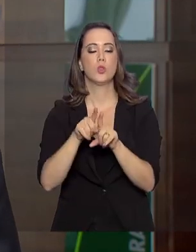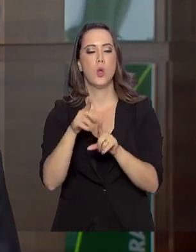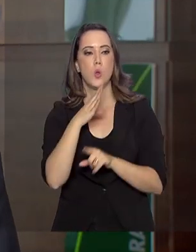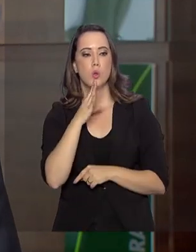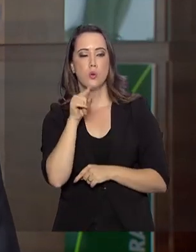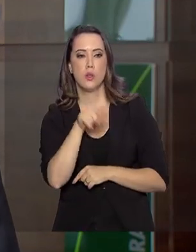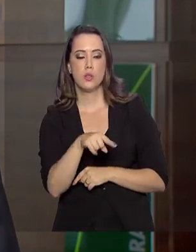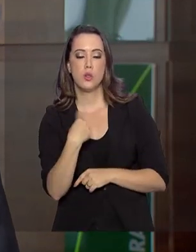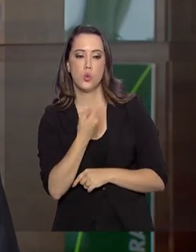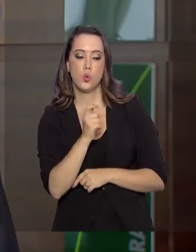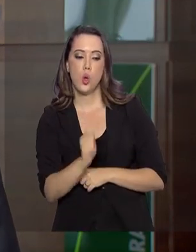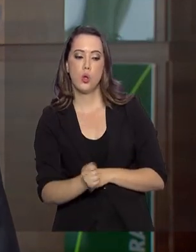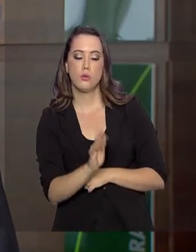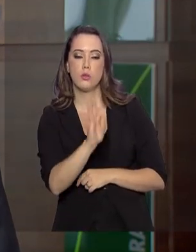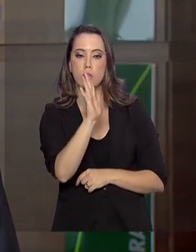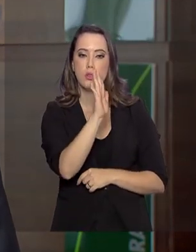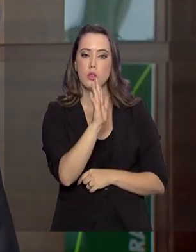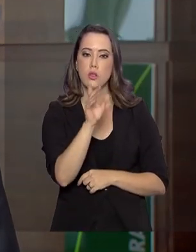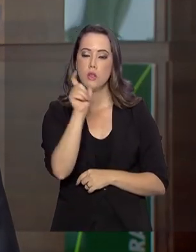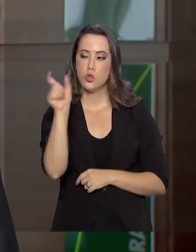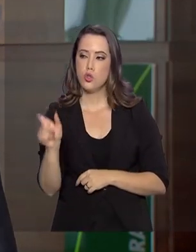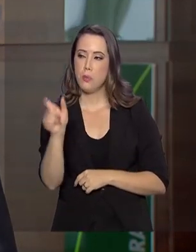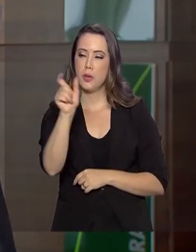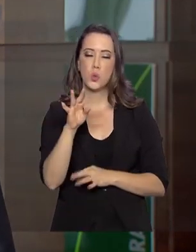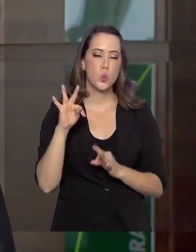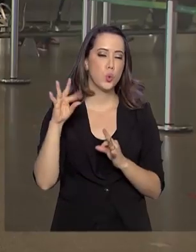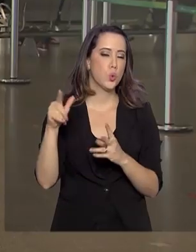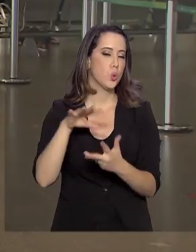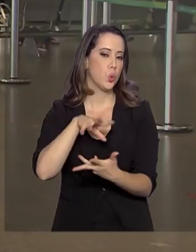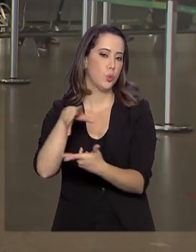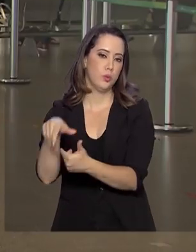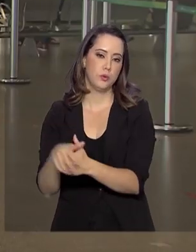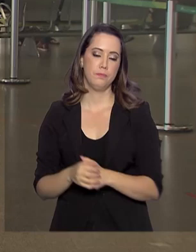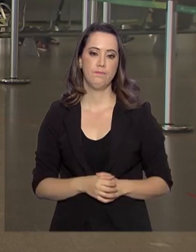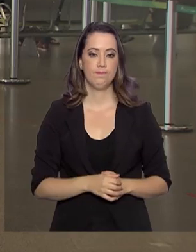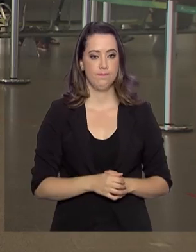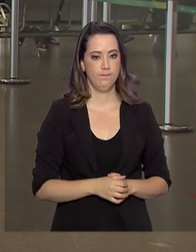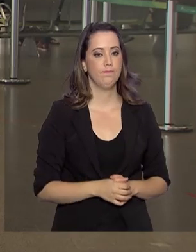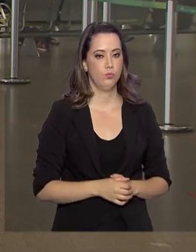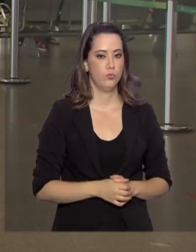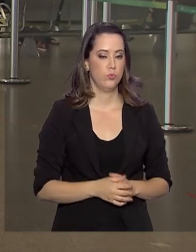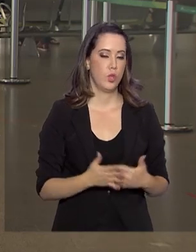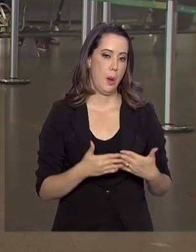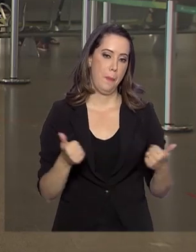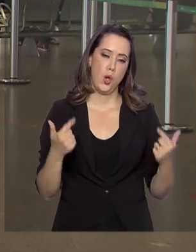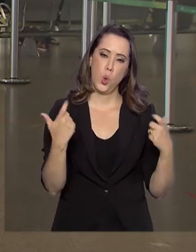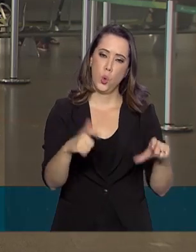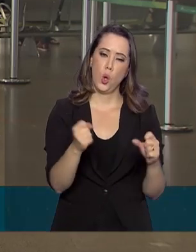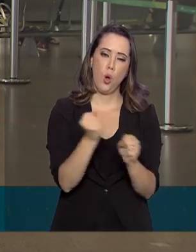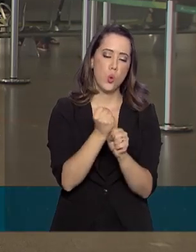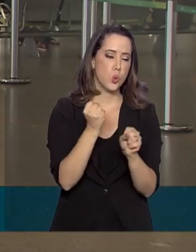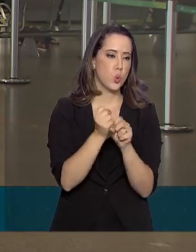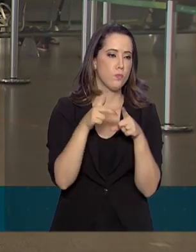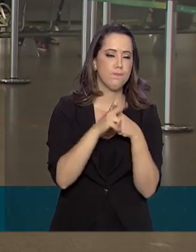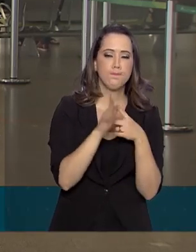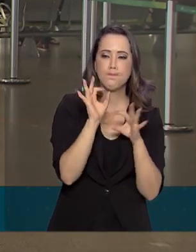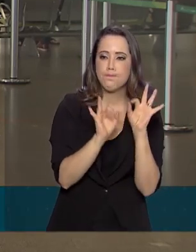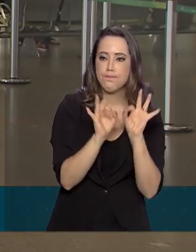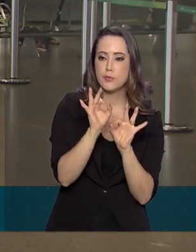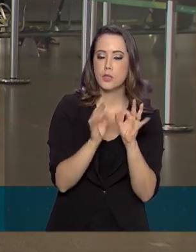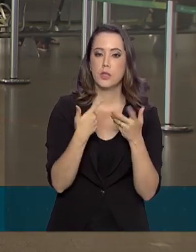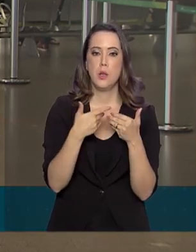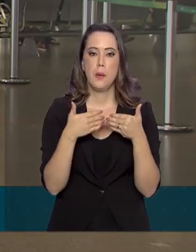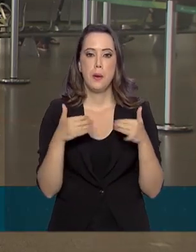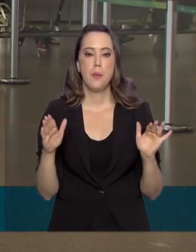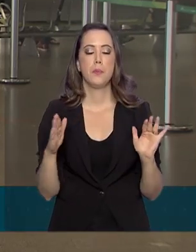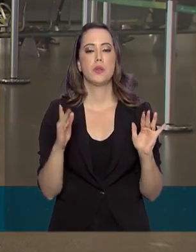presença nos nossos leilões de investidores de todo o mundo ao melhorar a infraestrutura dos aeroportos e abrir o mercado para empresas